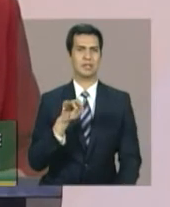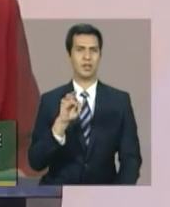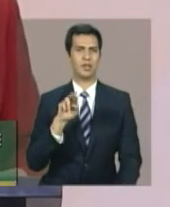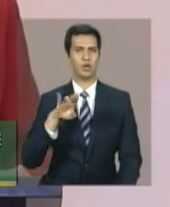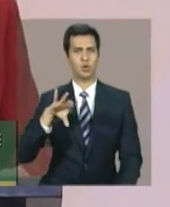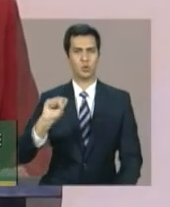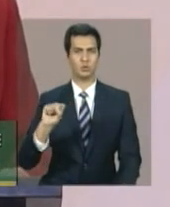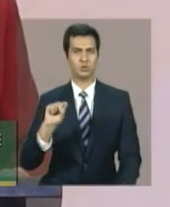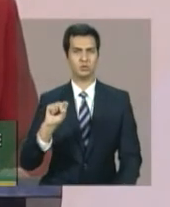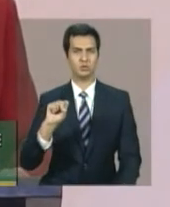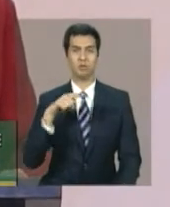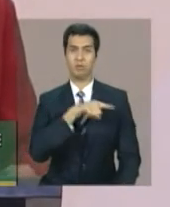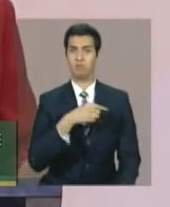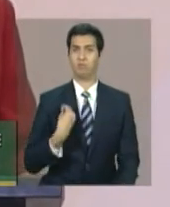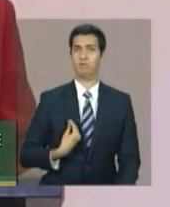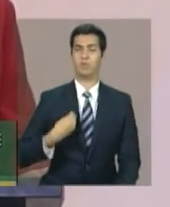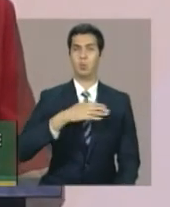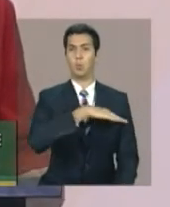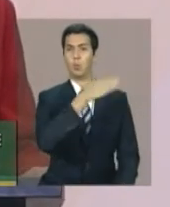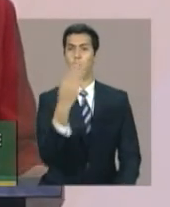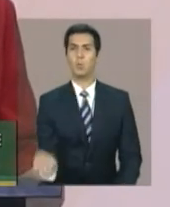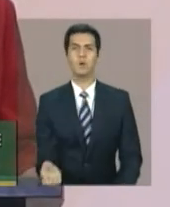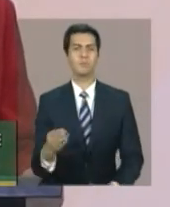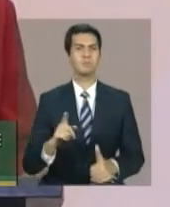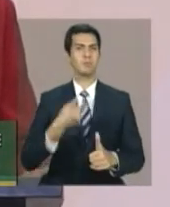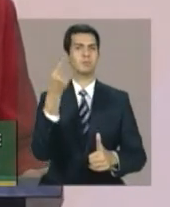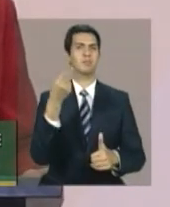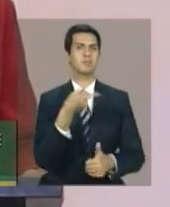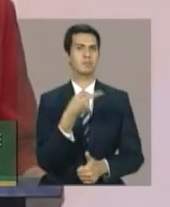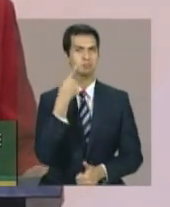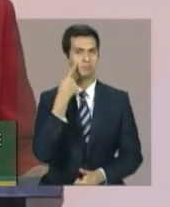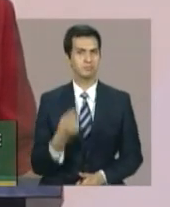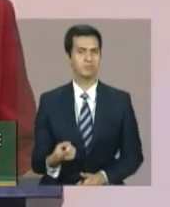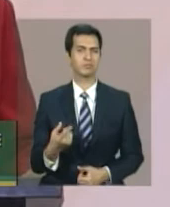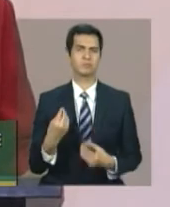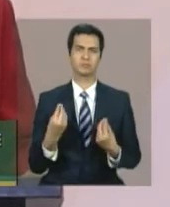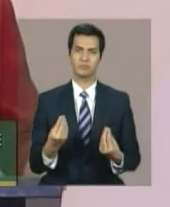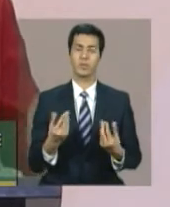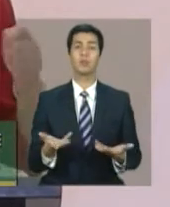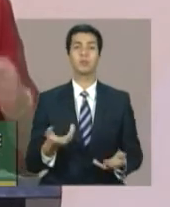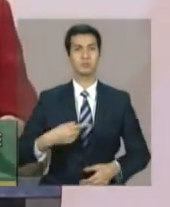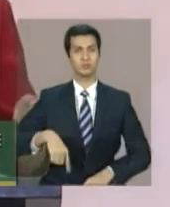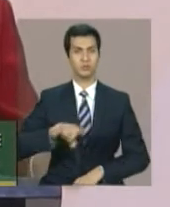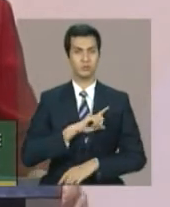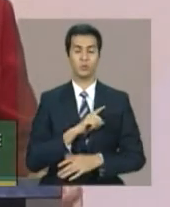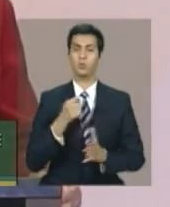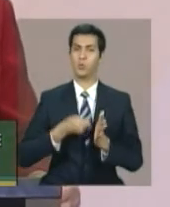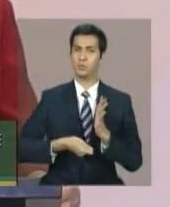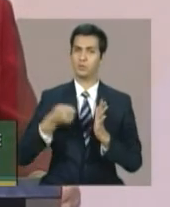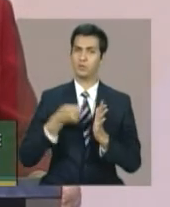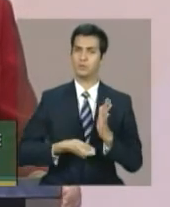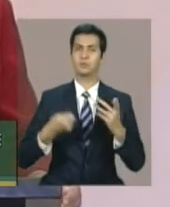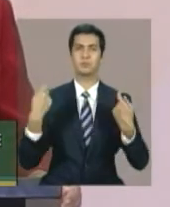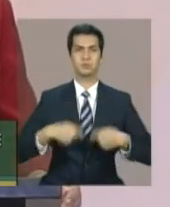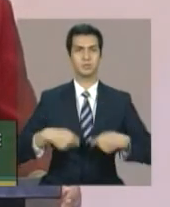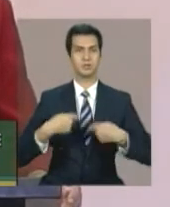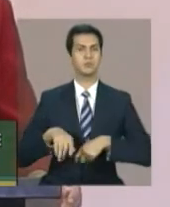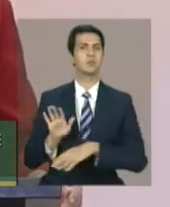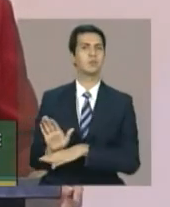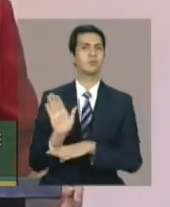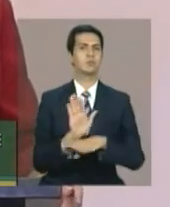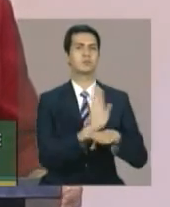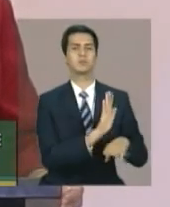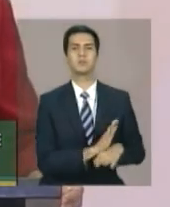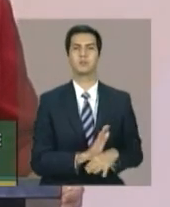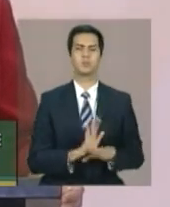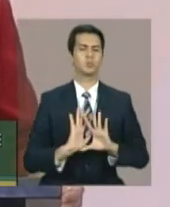Nós temos esta obrigação de levar condições melhores de vida para todo o